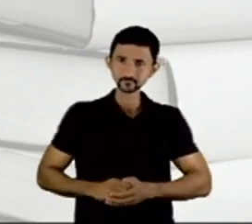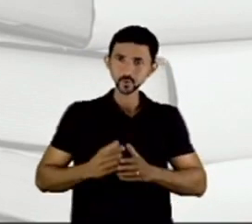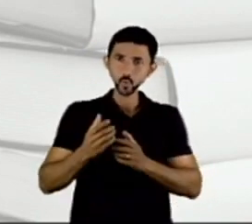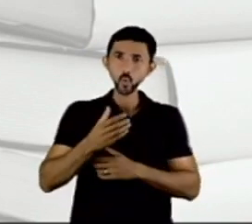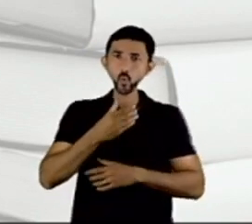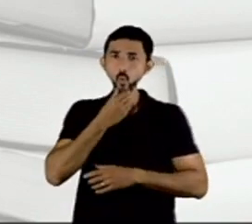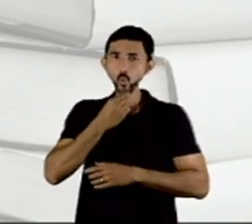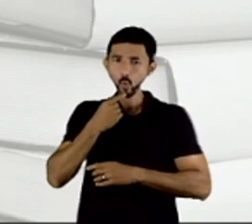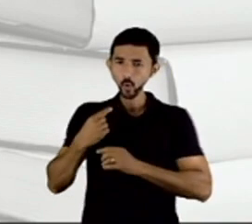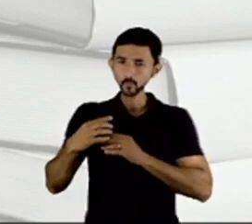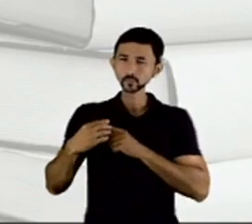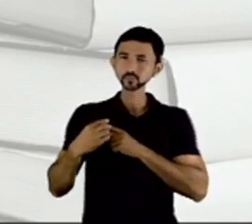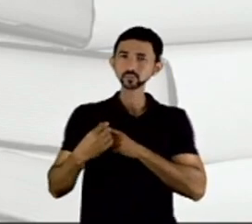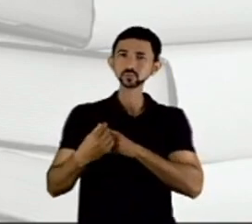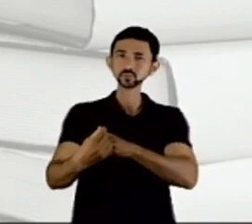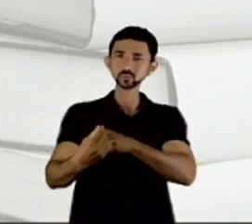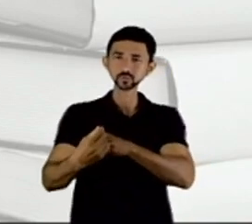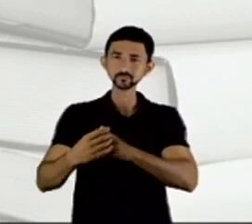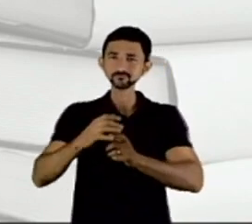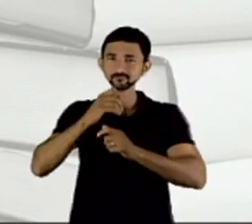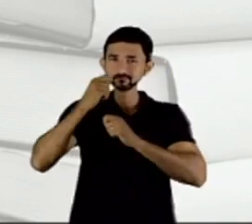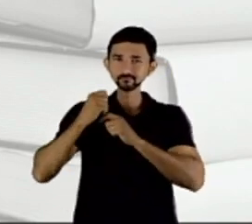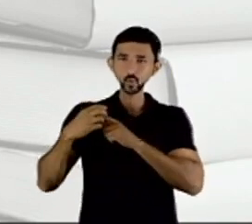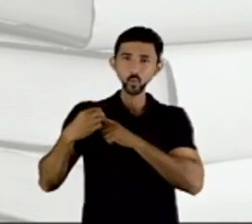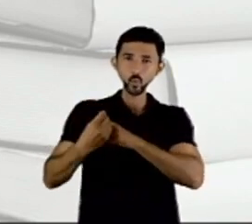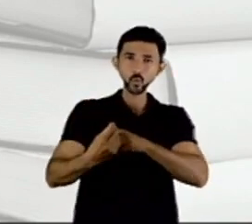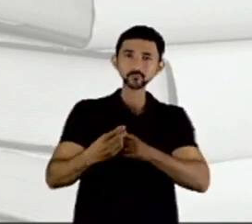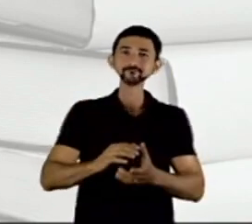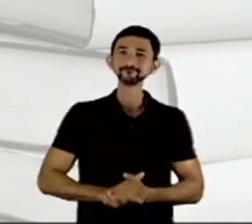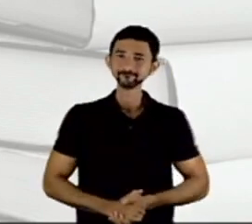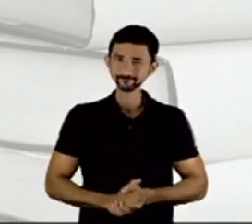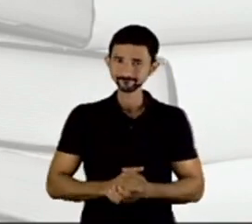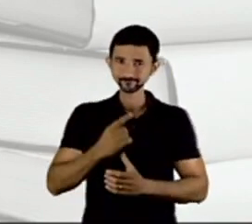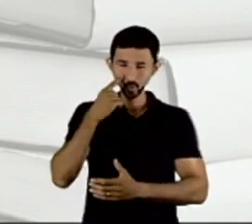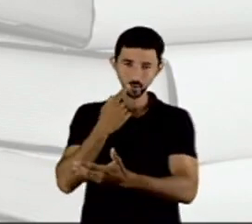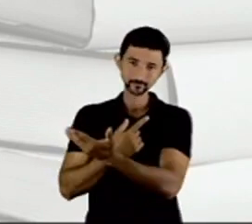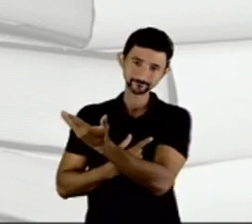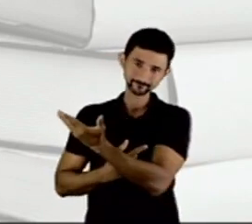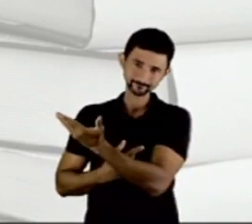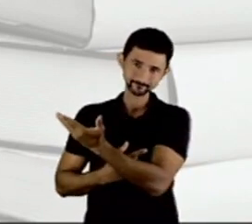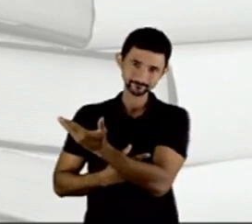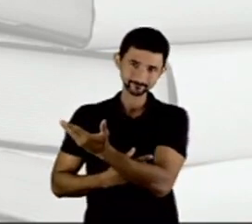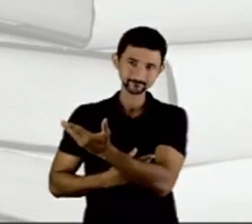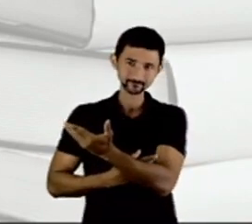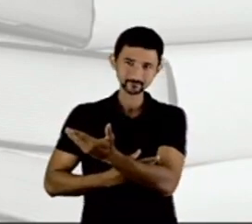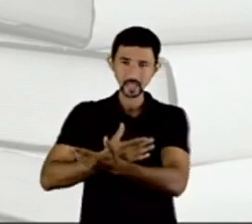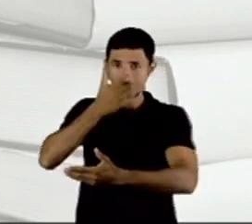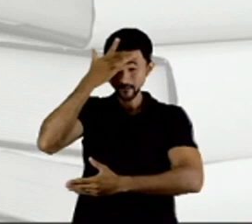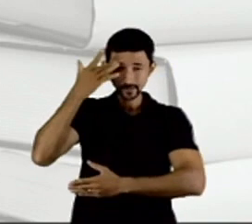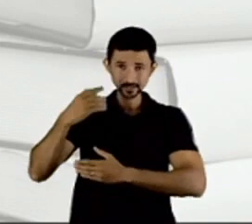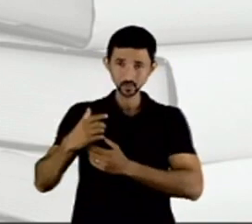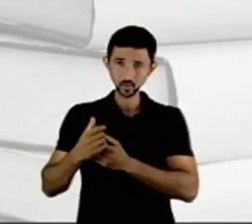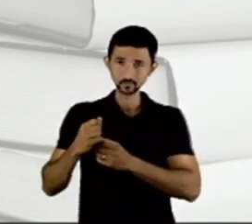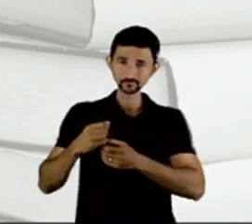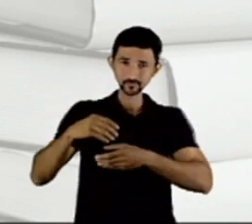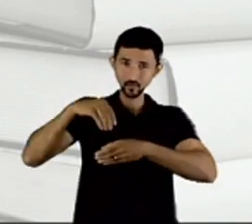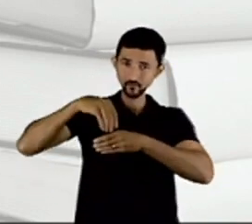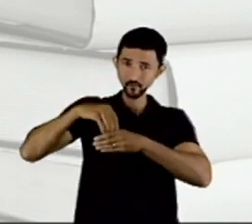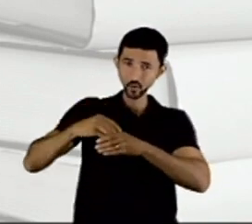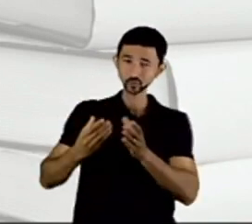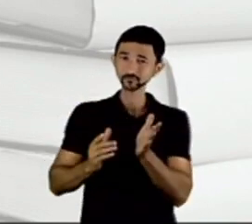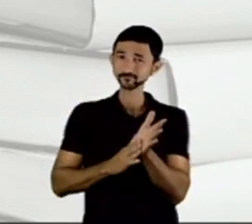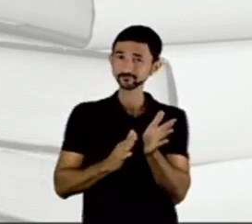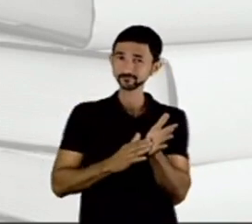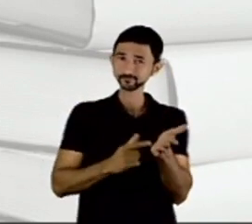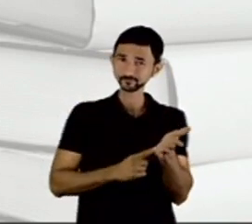Levando o eleitor pelo cabresto. Olha só. Tá vendo? E o eleitor com o voto na mão.